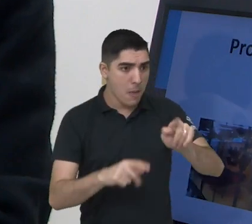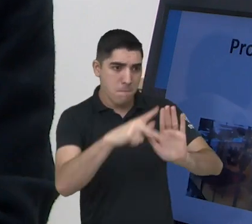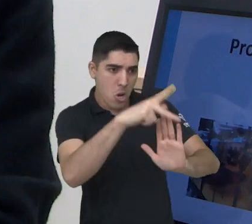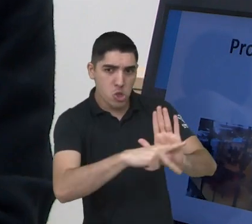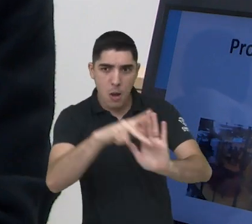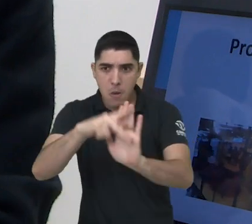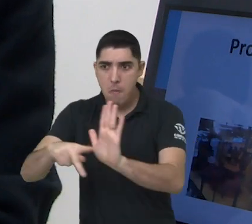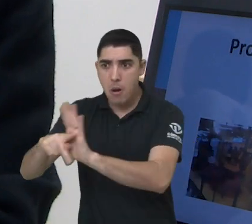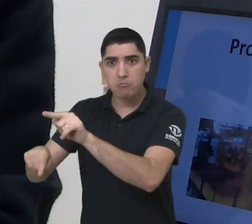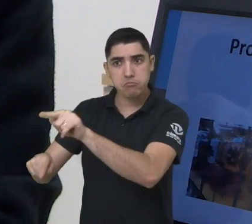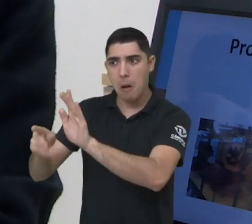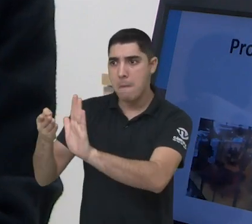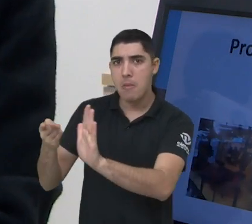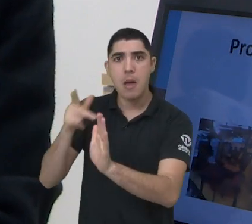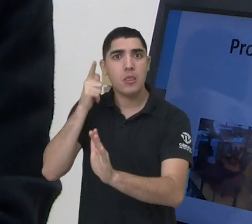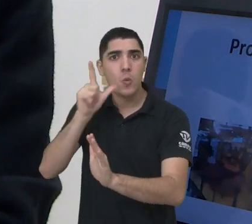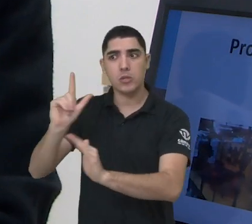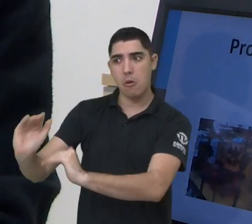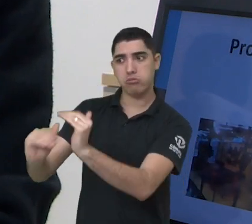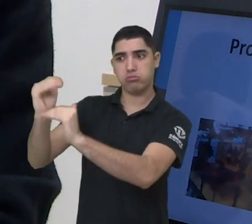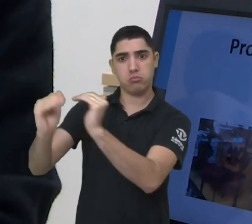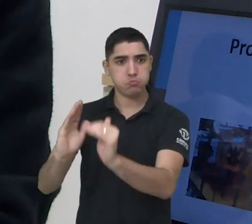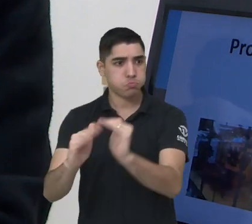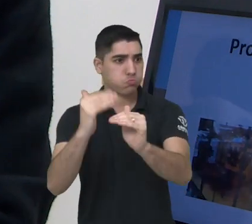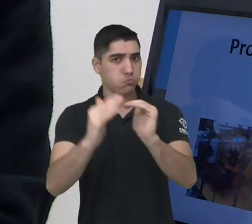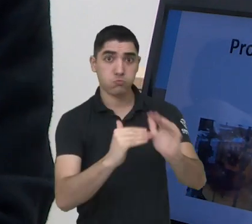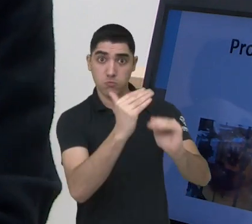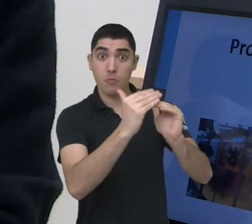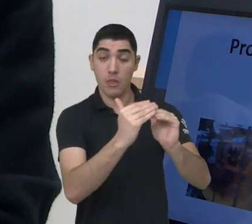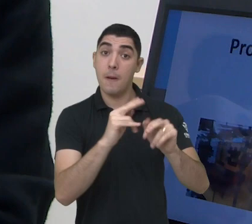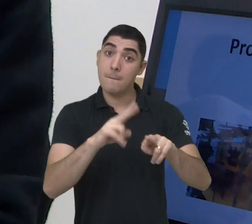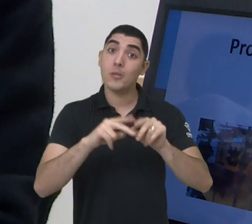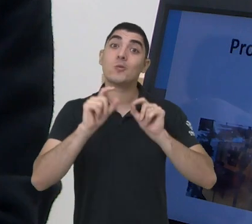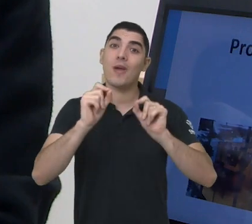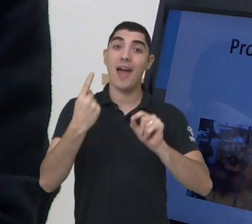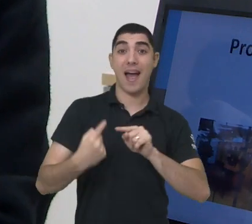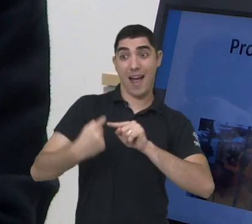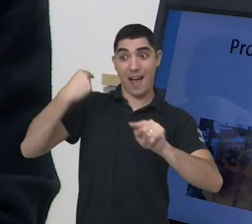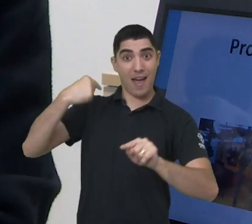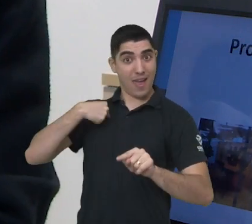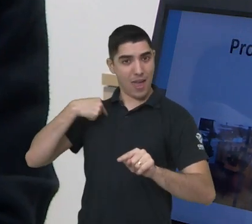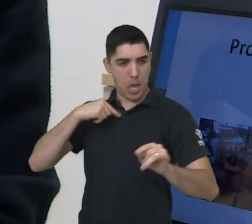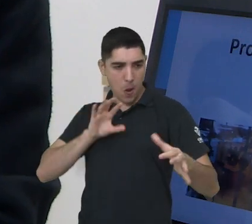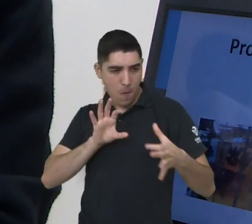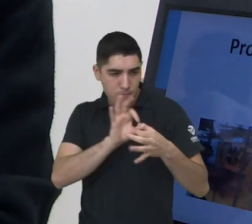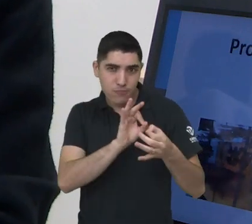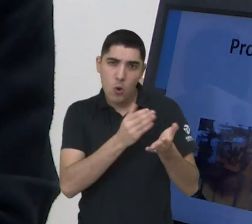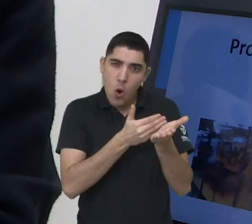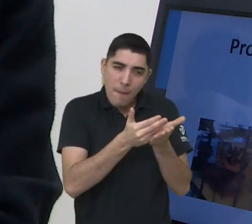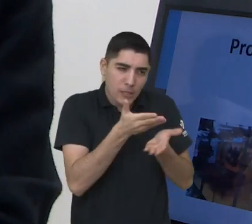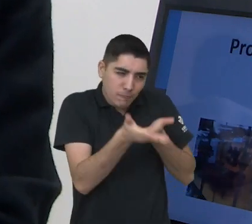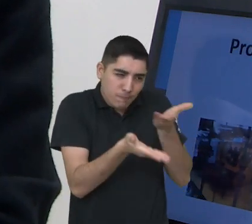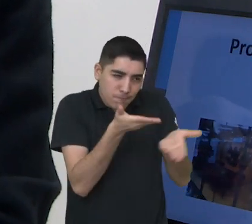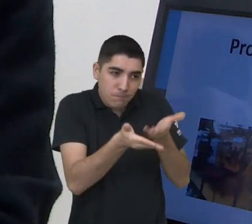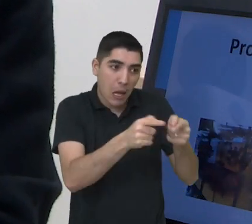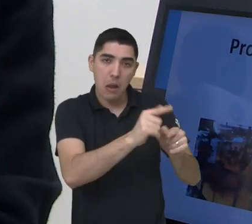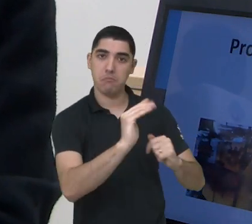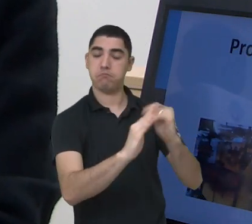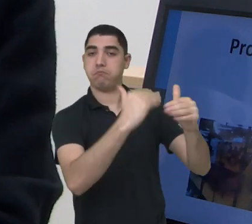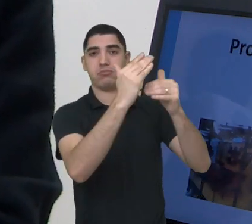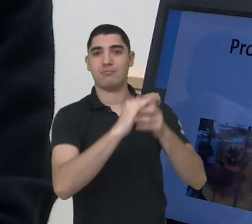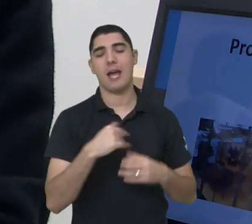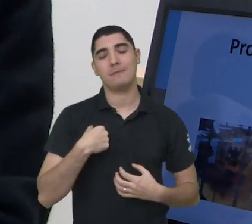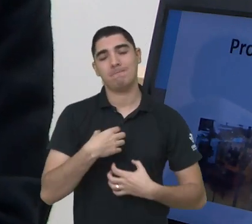projetos acontecendo, grandes projetos, inclusive, que se iniciaram através de uma conexão que eu consegui proporcionar, para